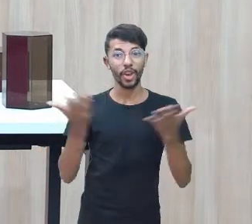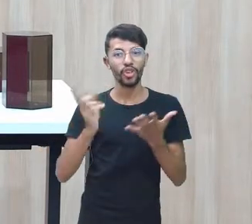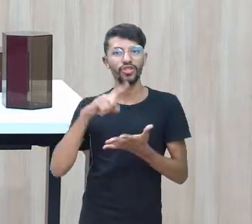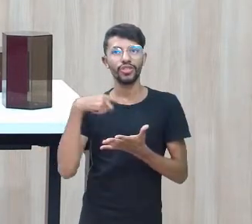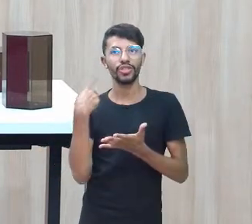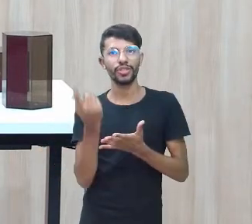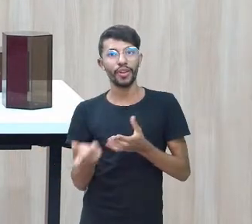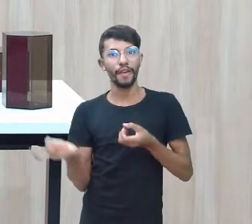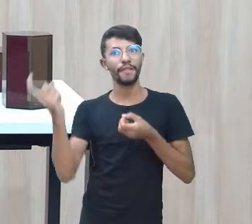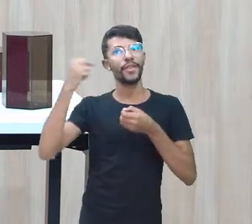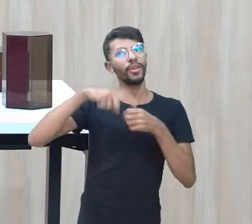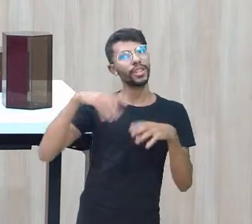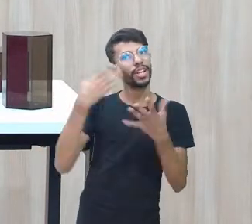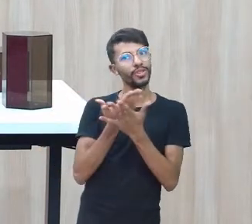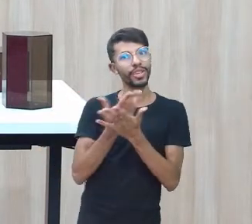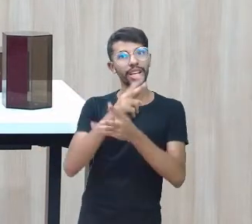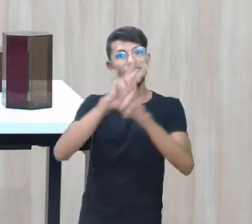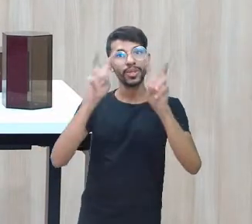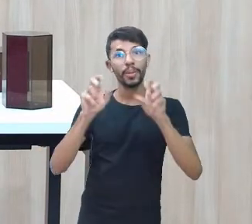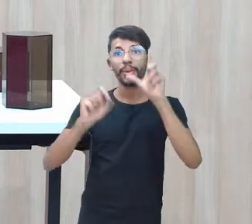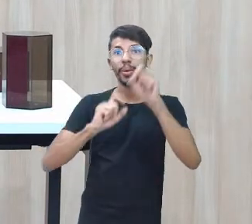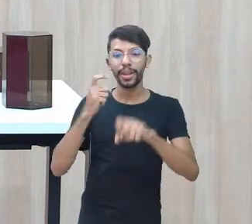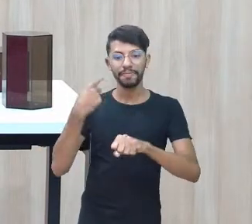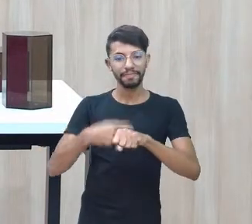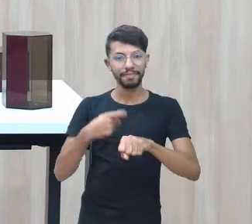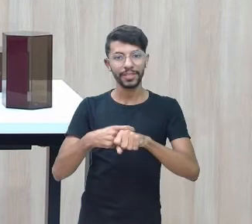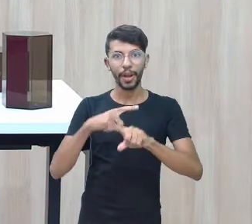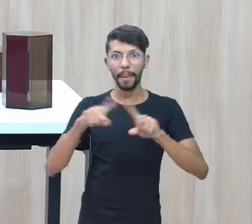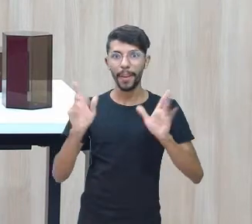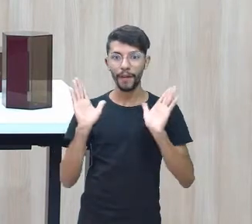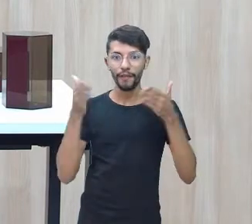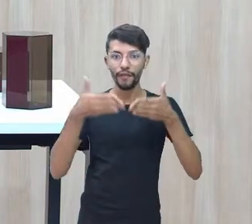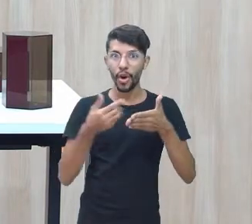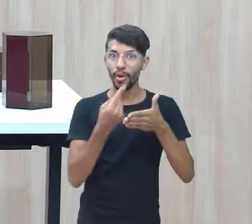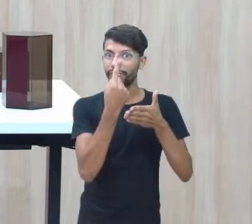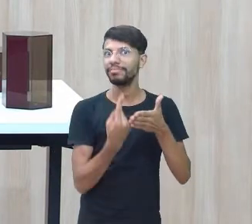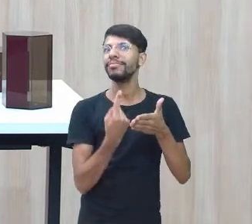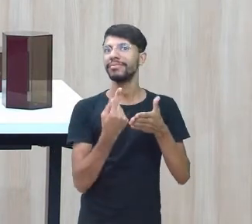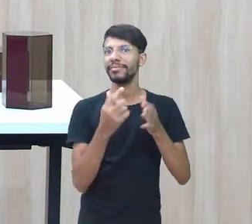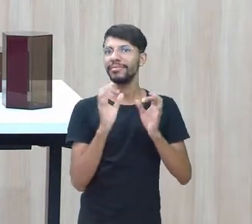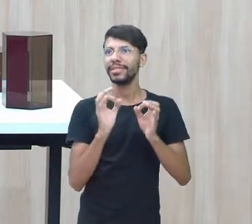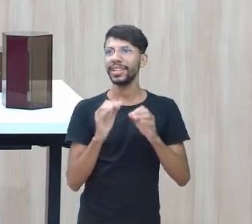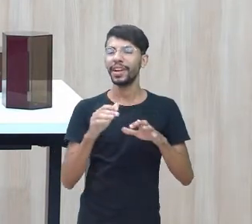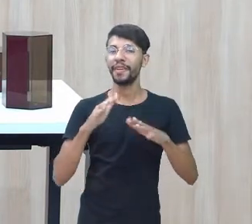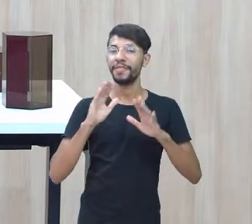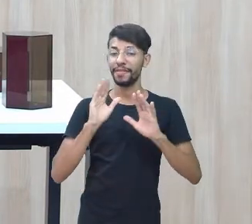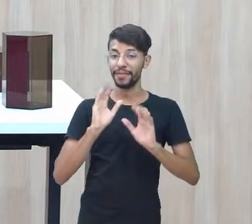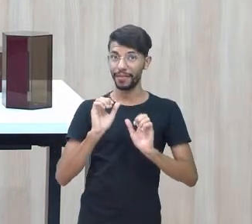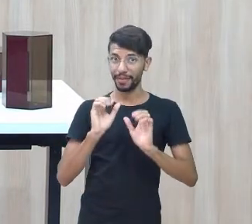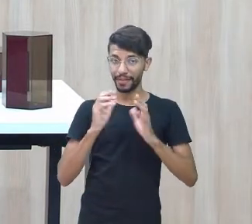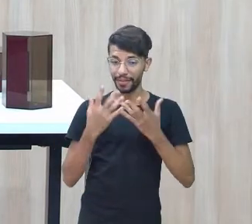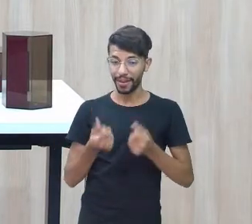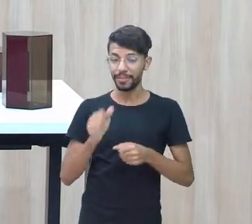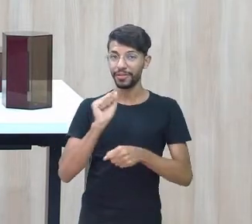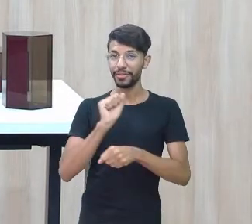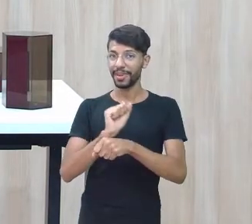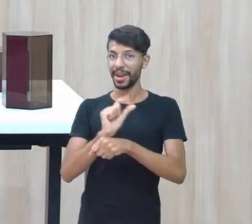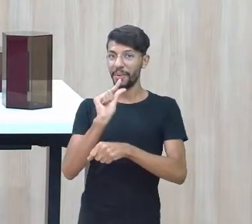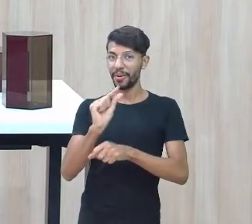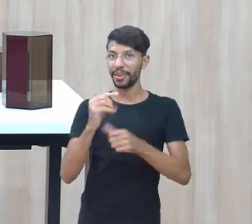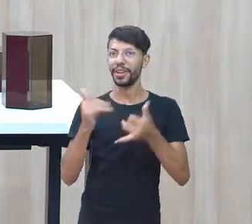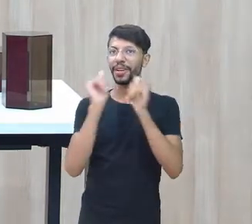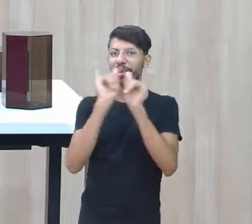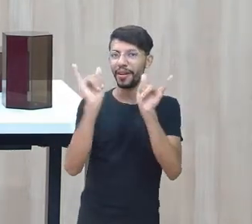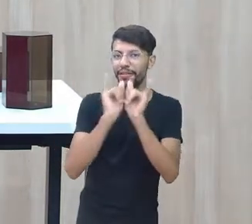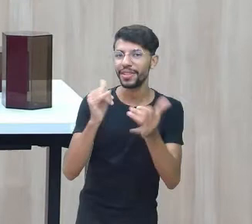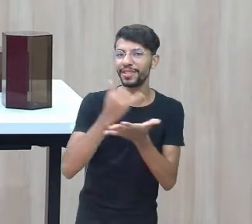de sólidos, mas a gente vai falar hoje de um específico, né? Vamos segurar um pouquinho, ver os nossos avisos iniciais e a gente